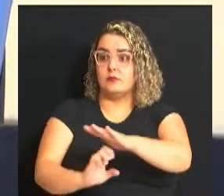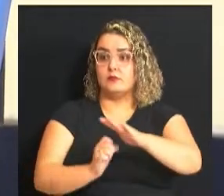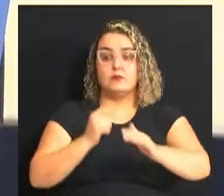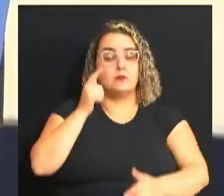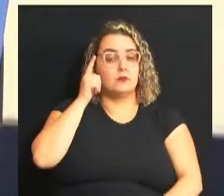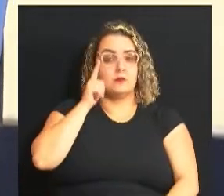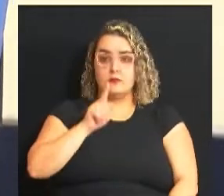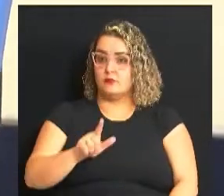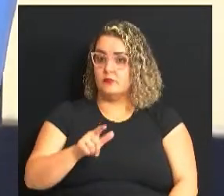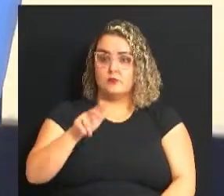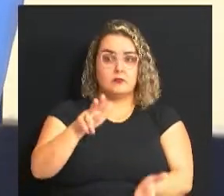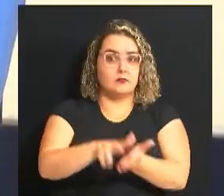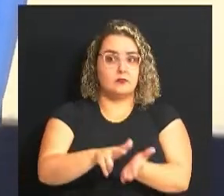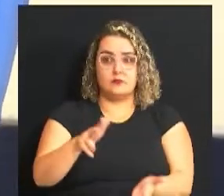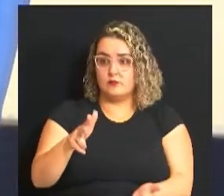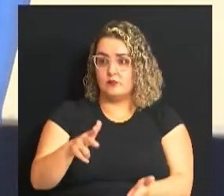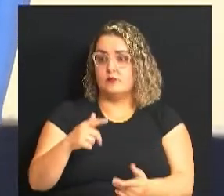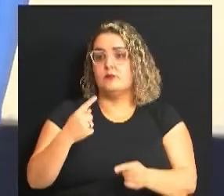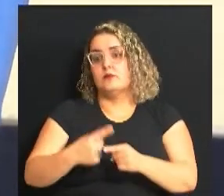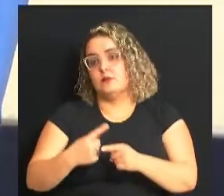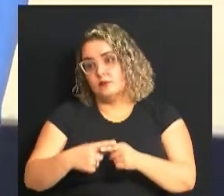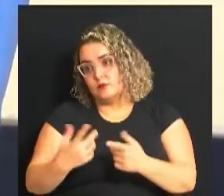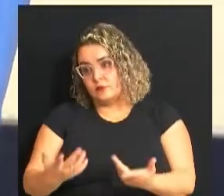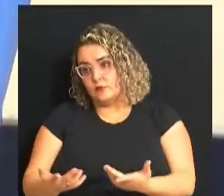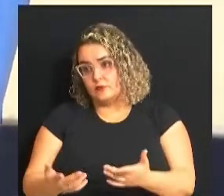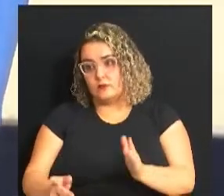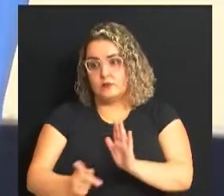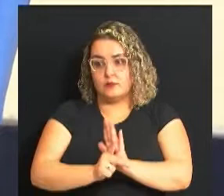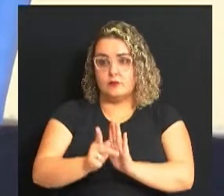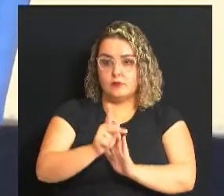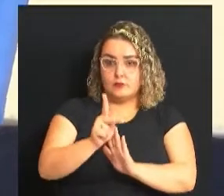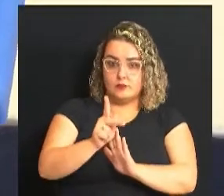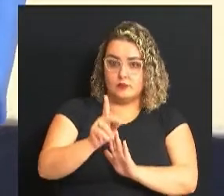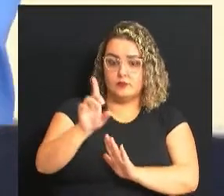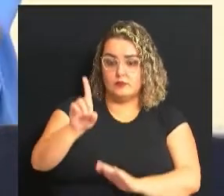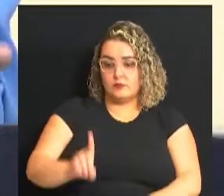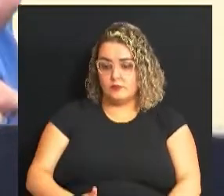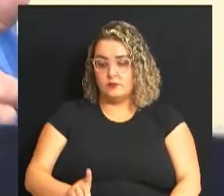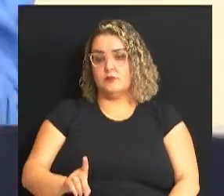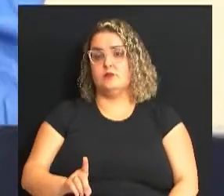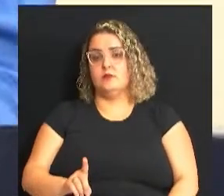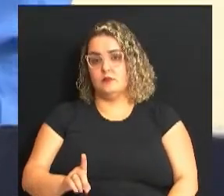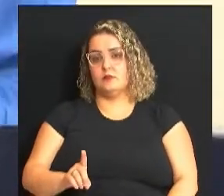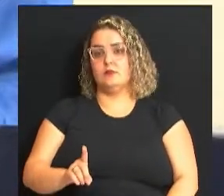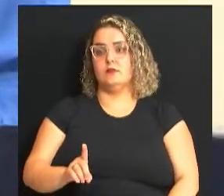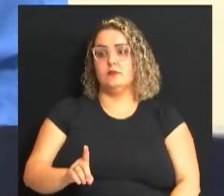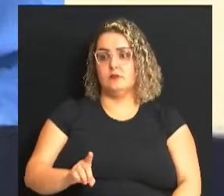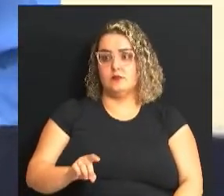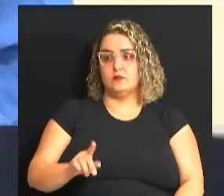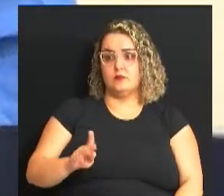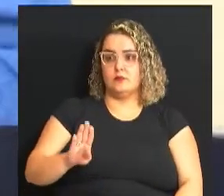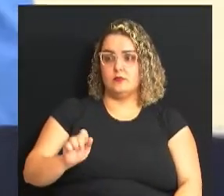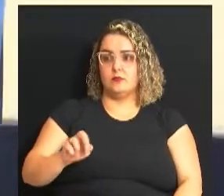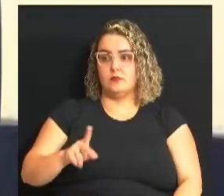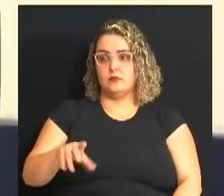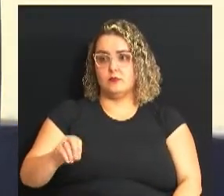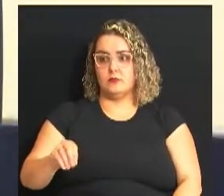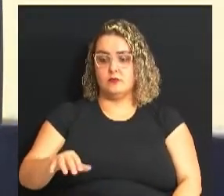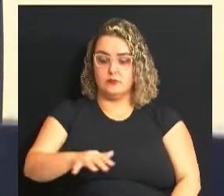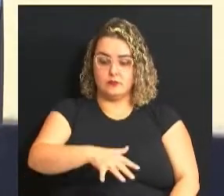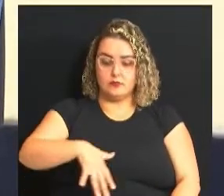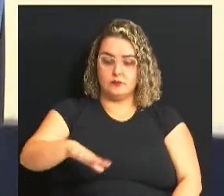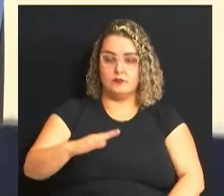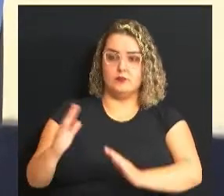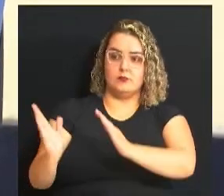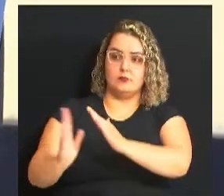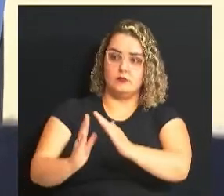se regularizar por conta que o plano diretor de Barão, o zoneamento é residencial exclusivo